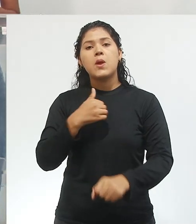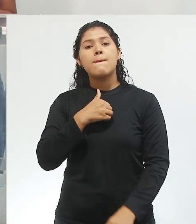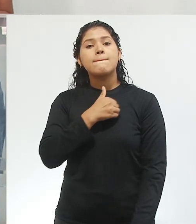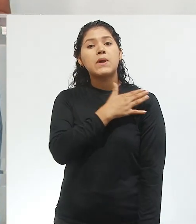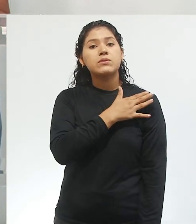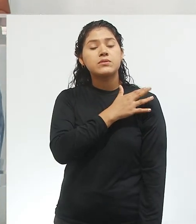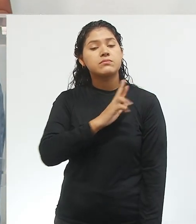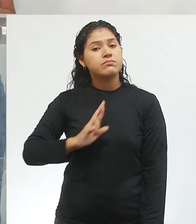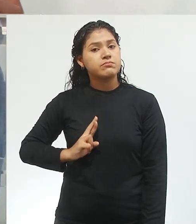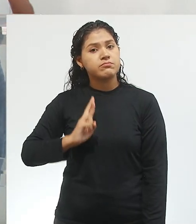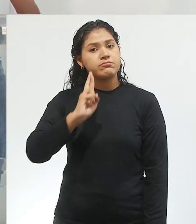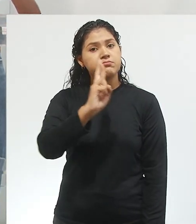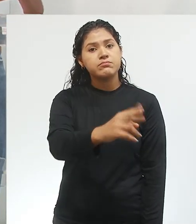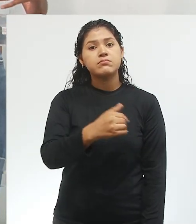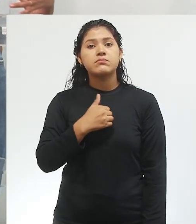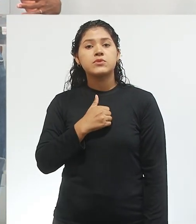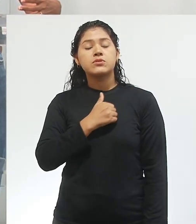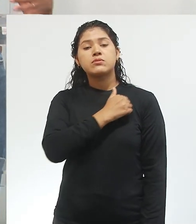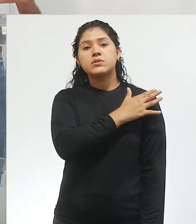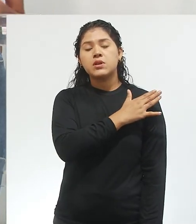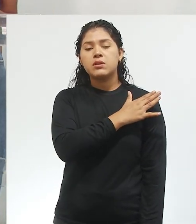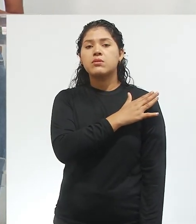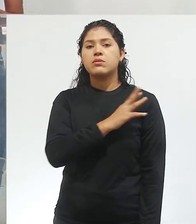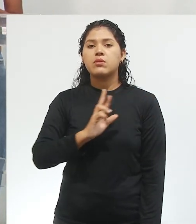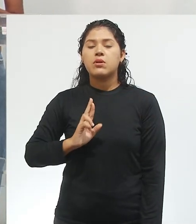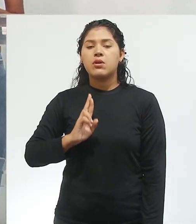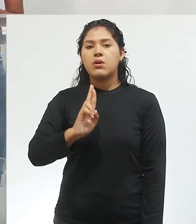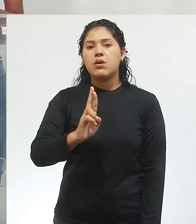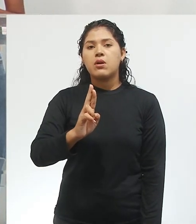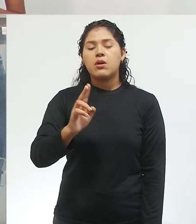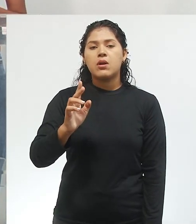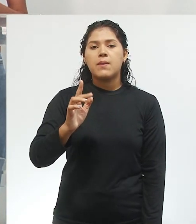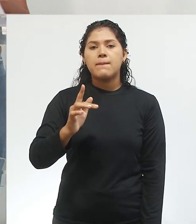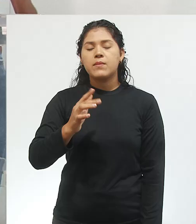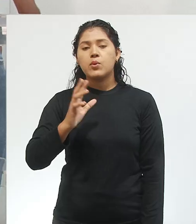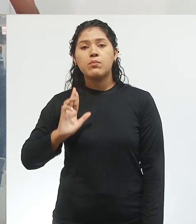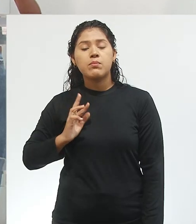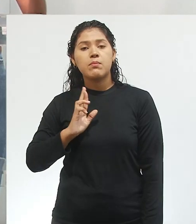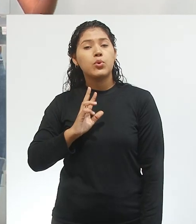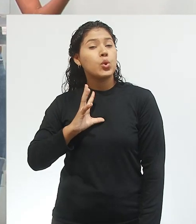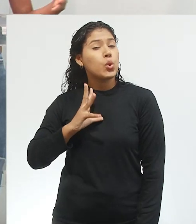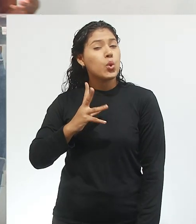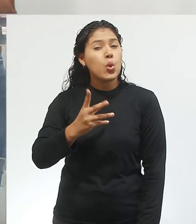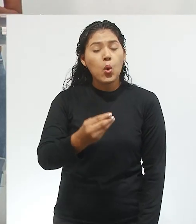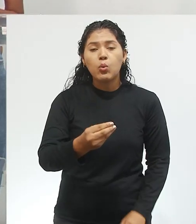justamente para que a gente, nesse espaço, seja